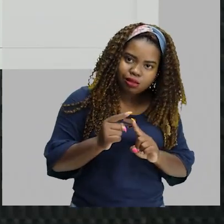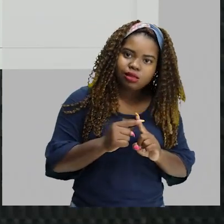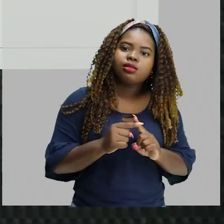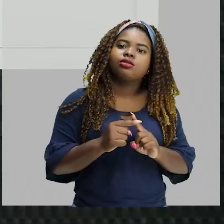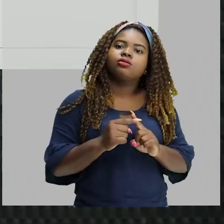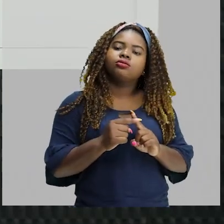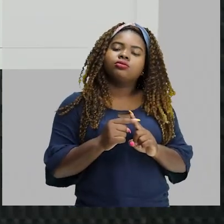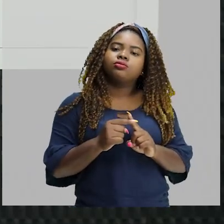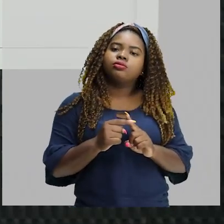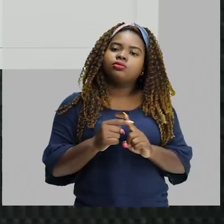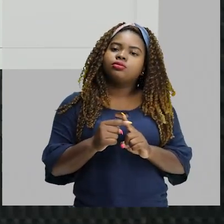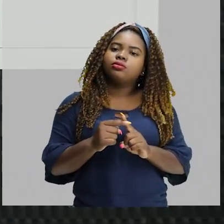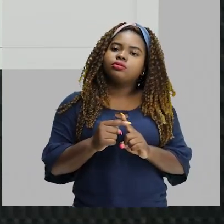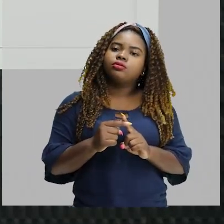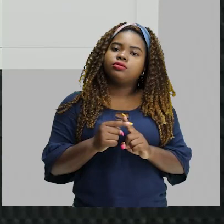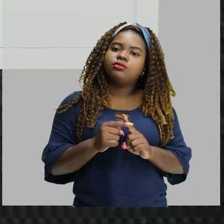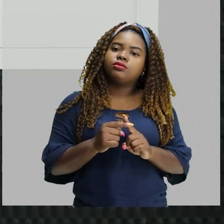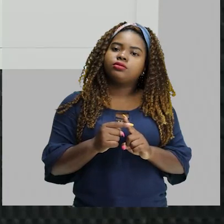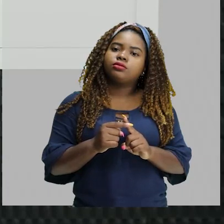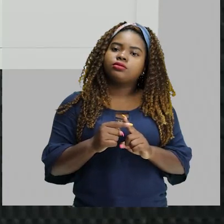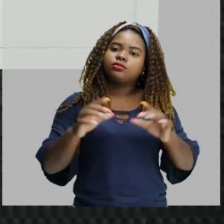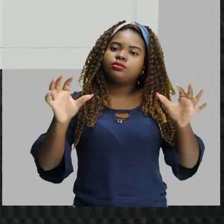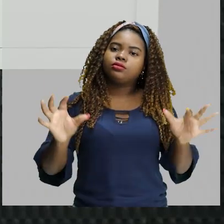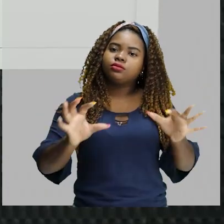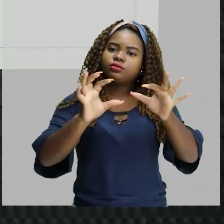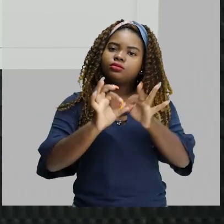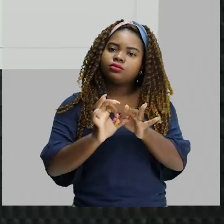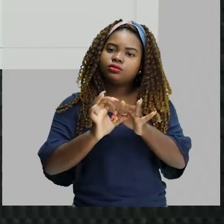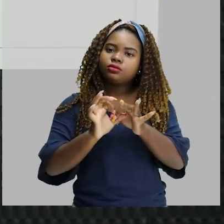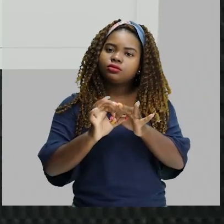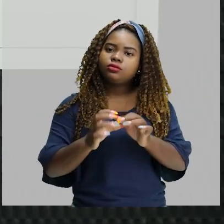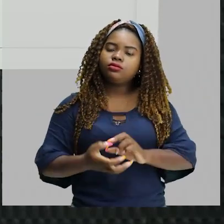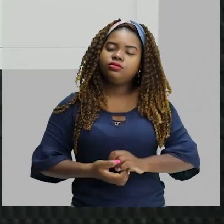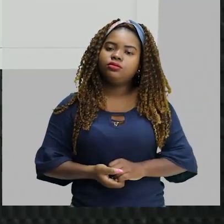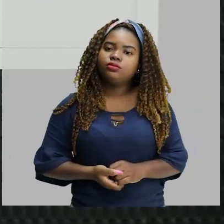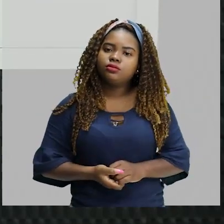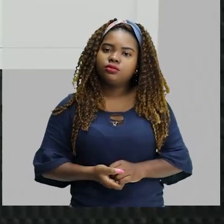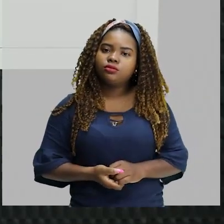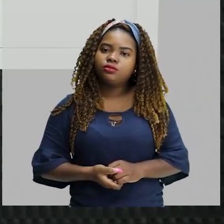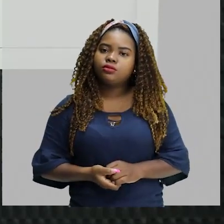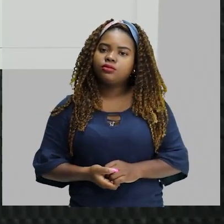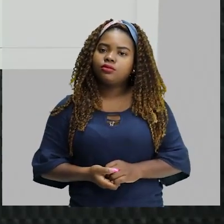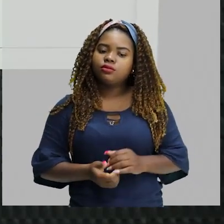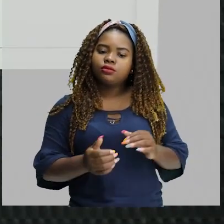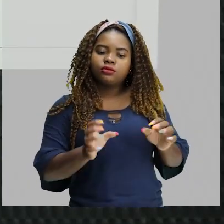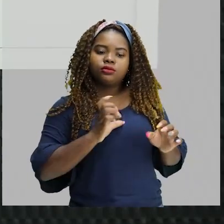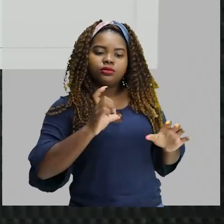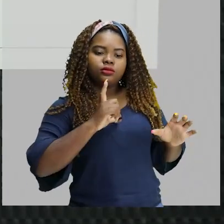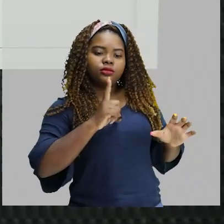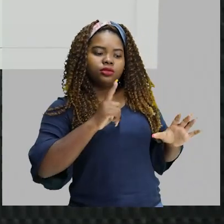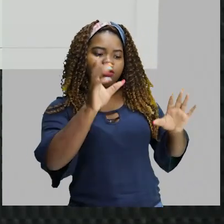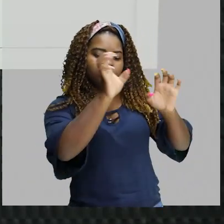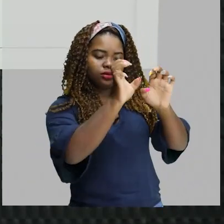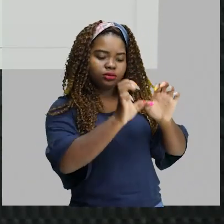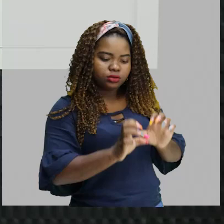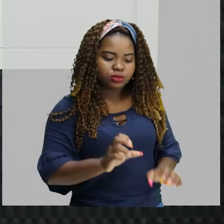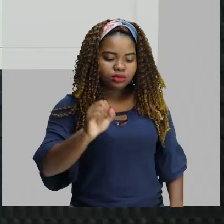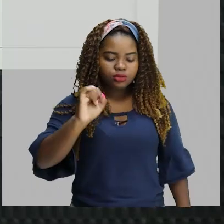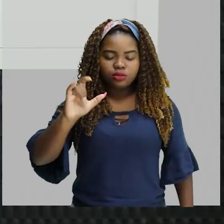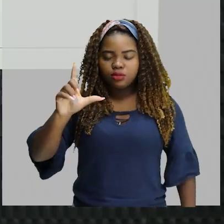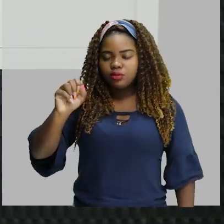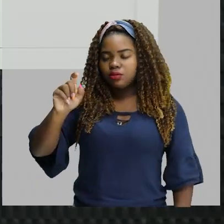ok? E estes elementos juntos vão construir a estrutura do